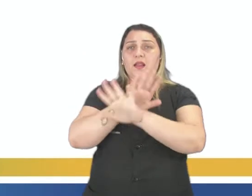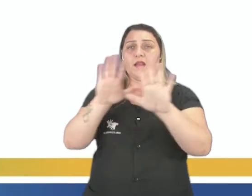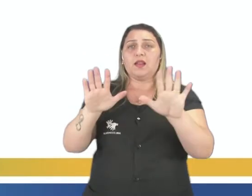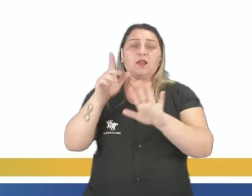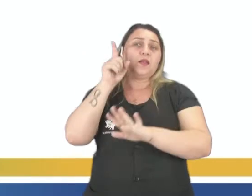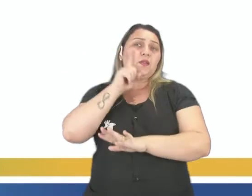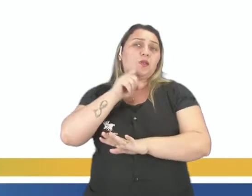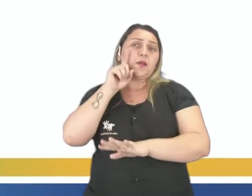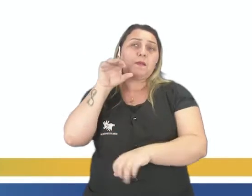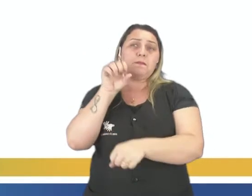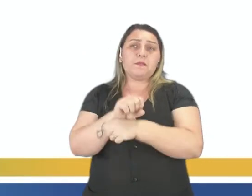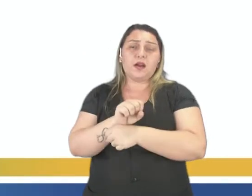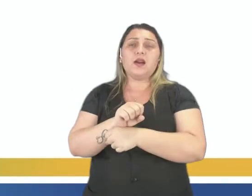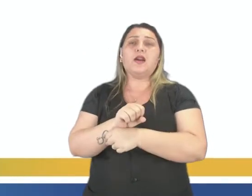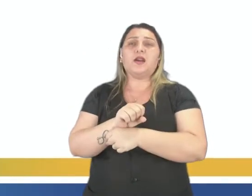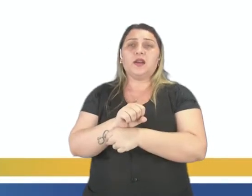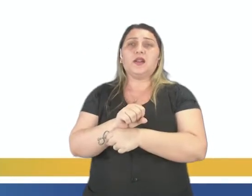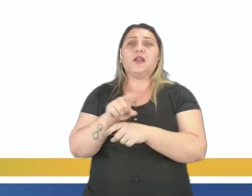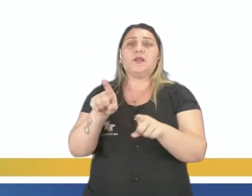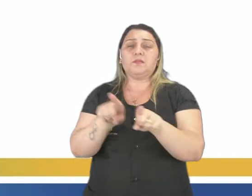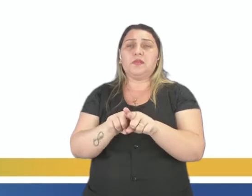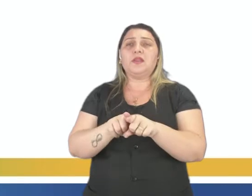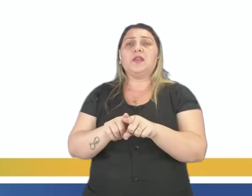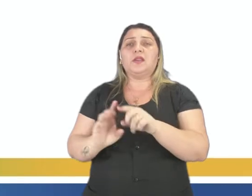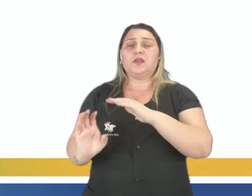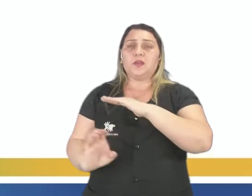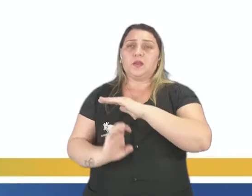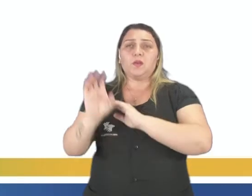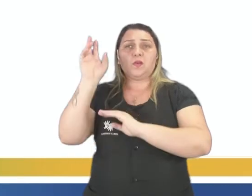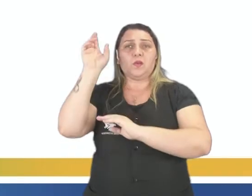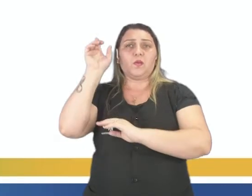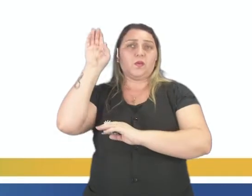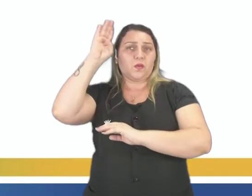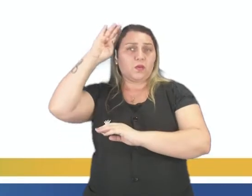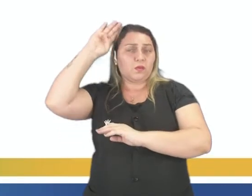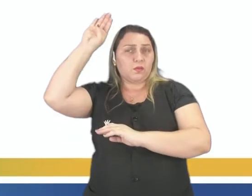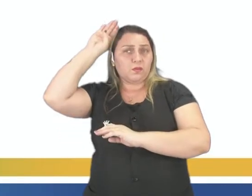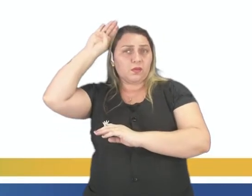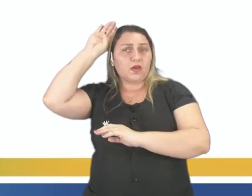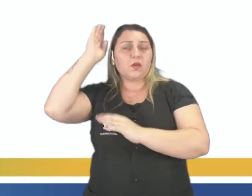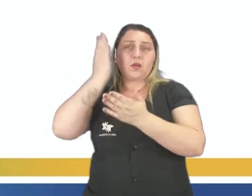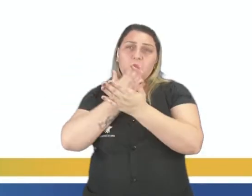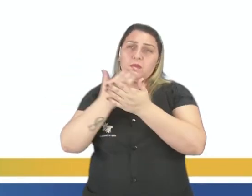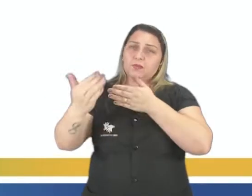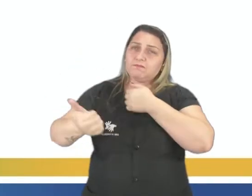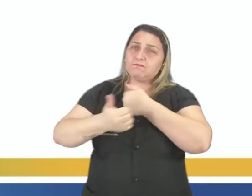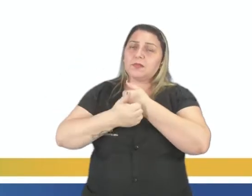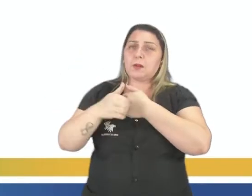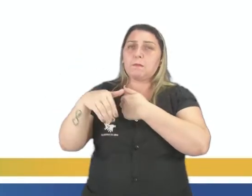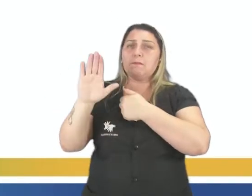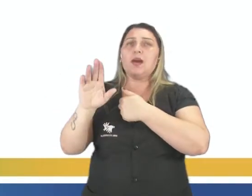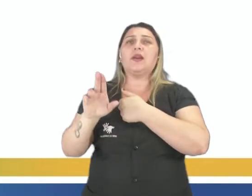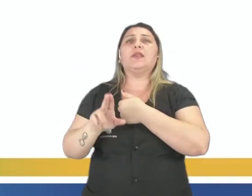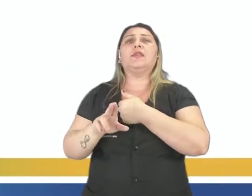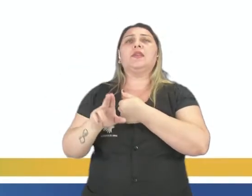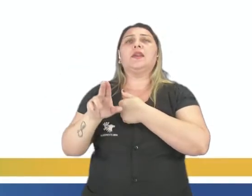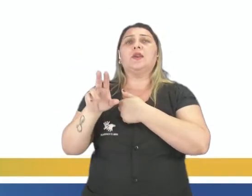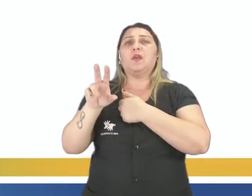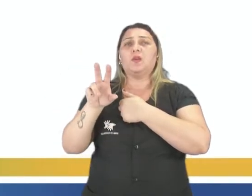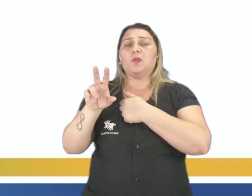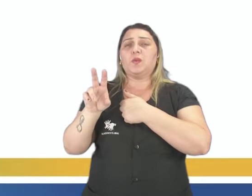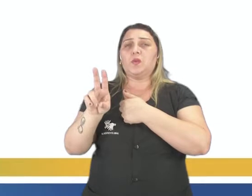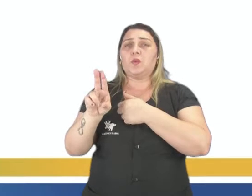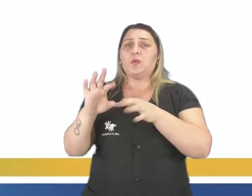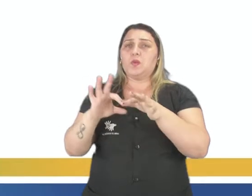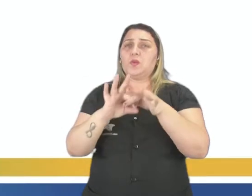Estados Unidos param de fazer, então, esse comércio com Cuba e, como eu disse, Cuba começa a se aproximar da União Soviética.